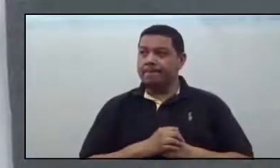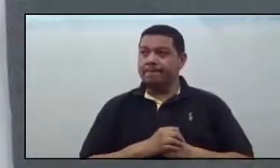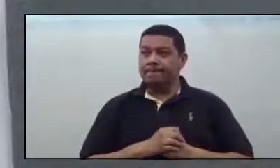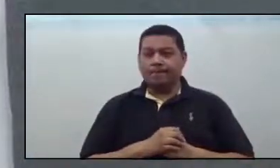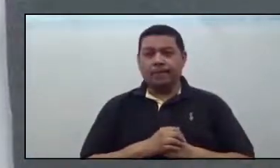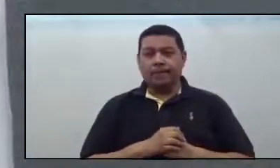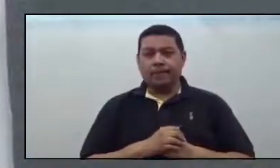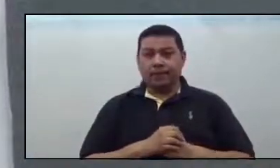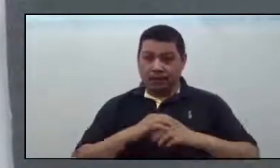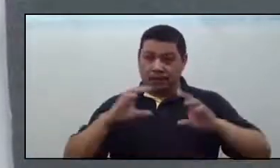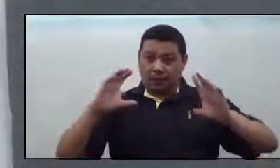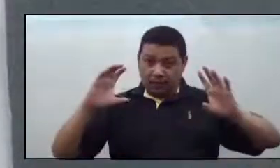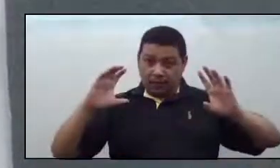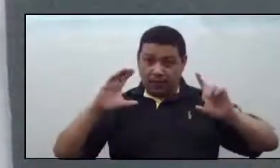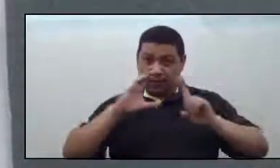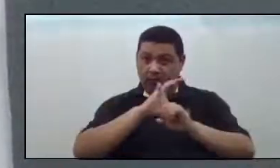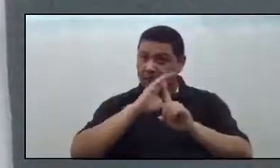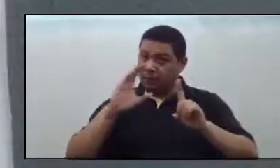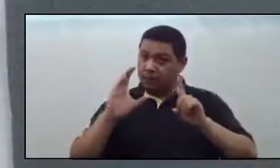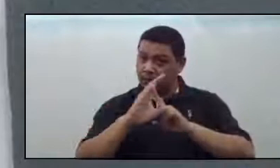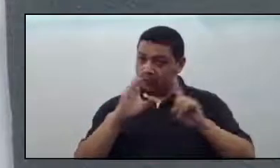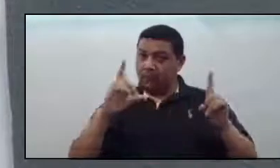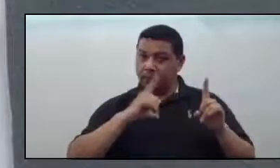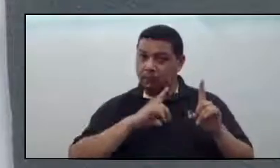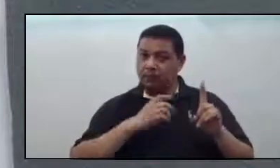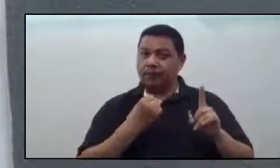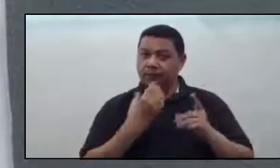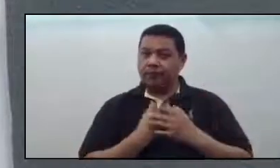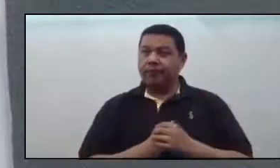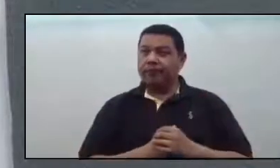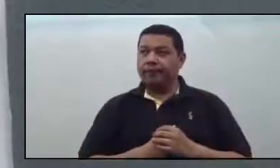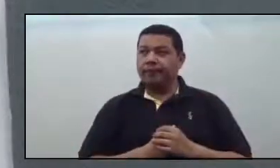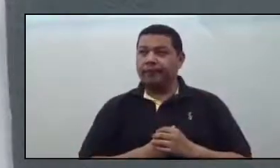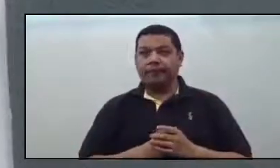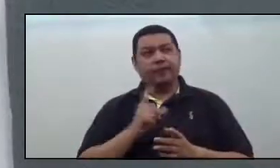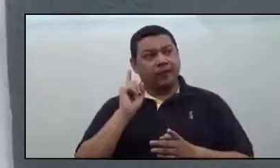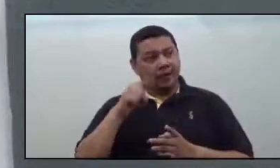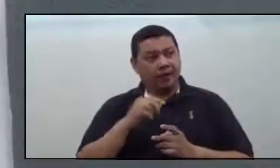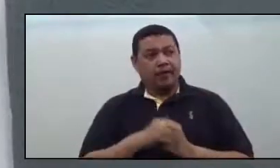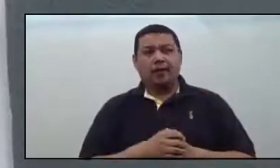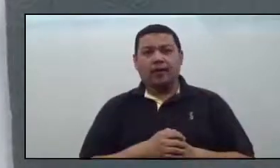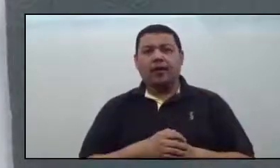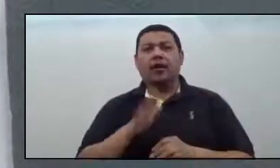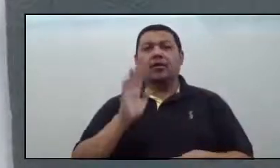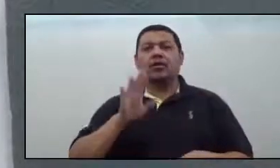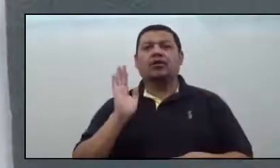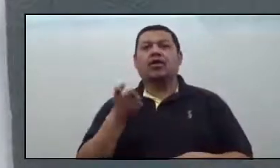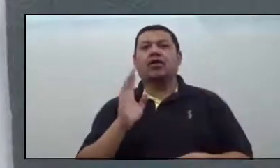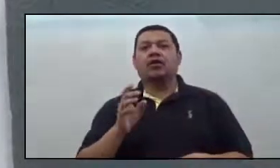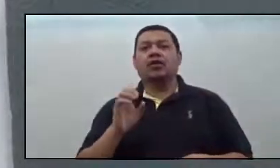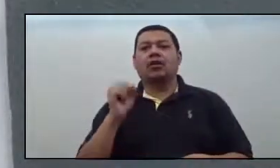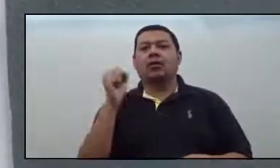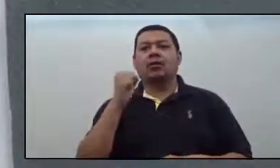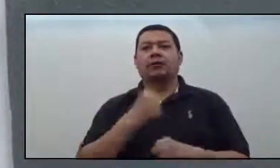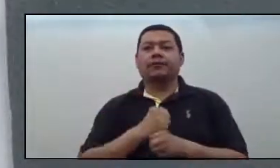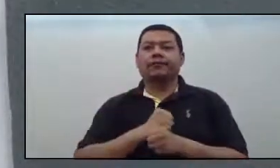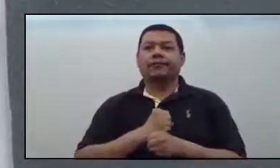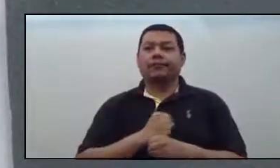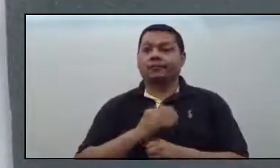a comunidade se beneficie com aquele espaço. É um espaço que está lá há mais de 8 anos,